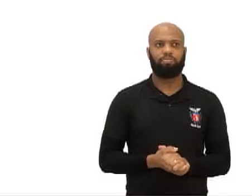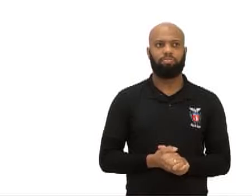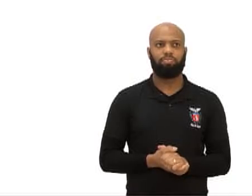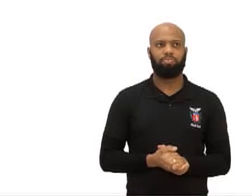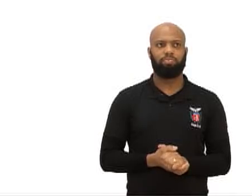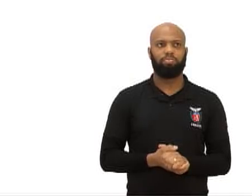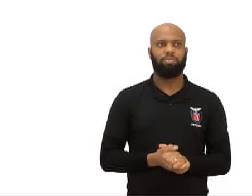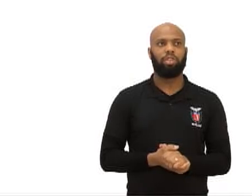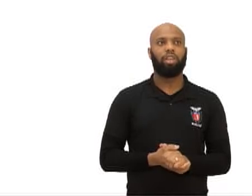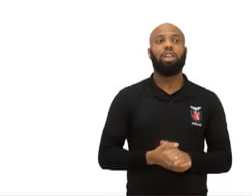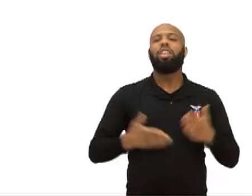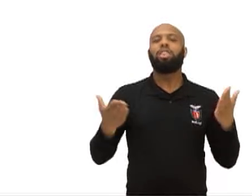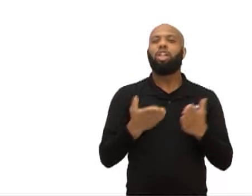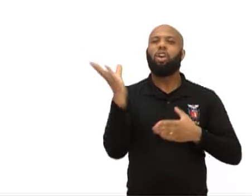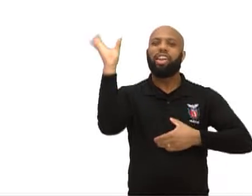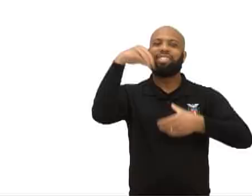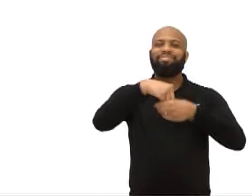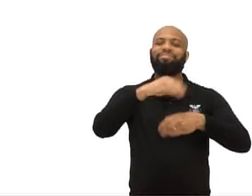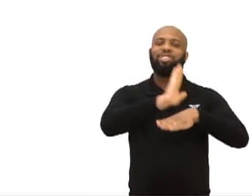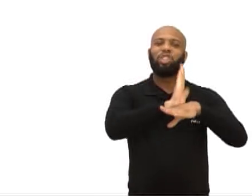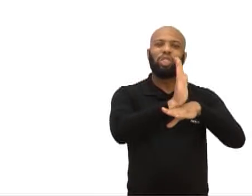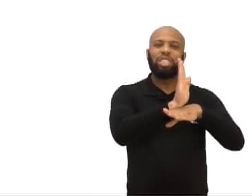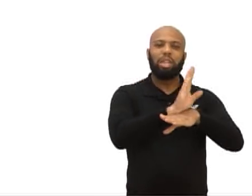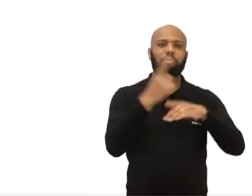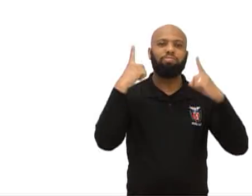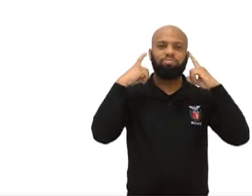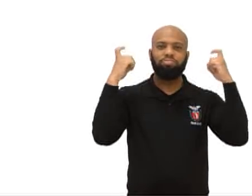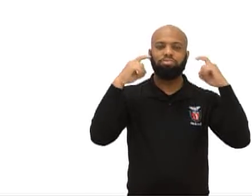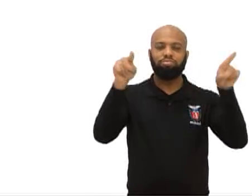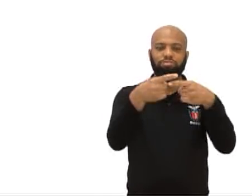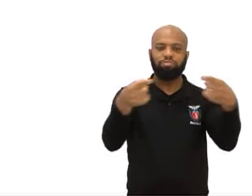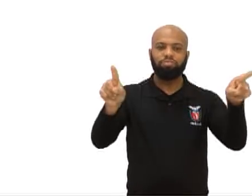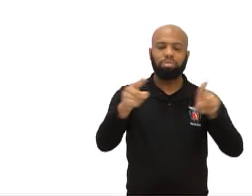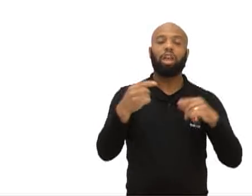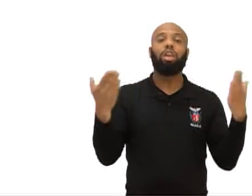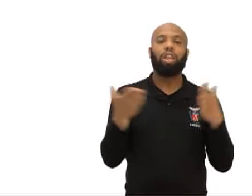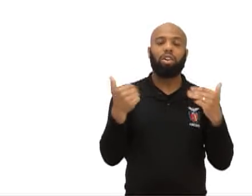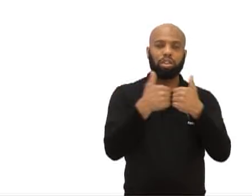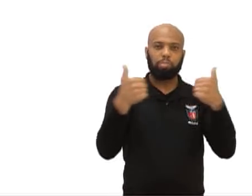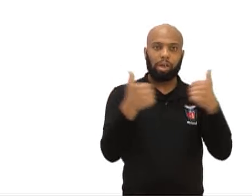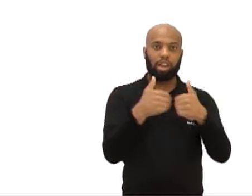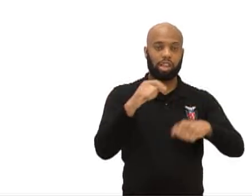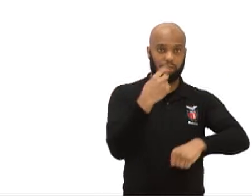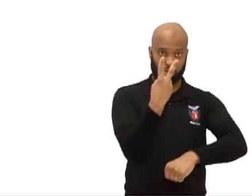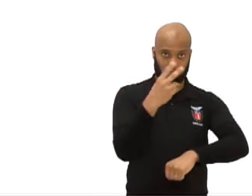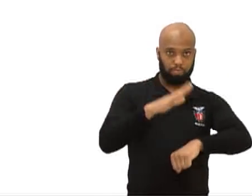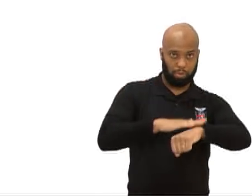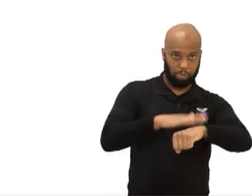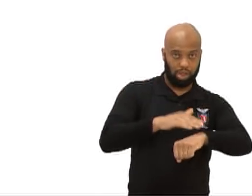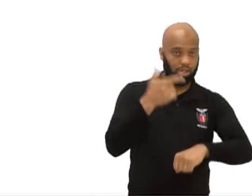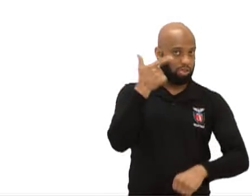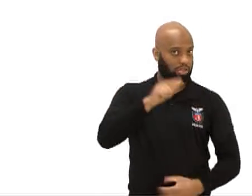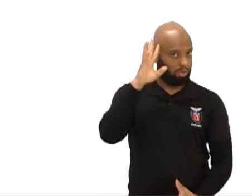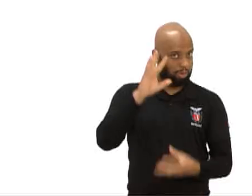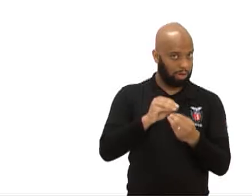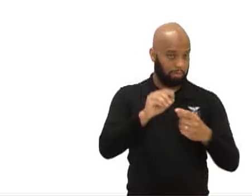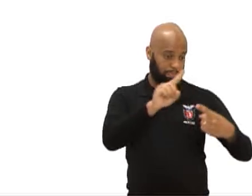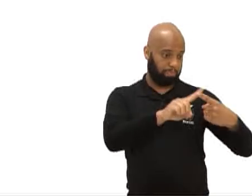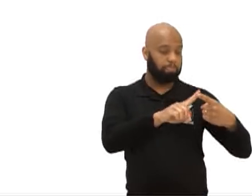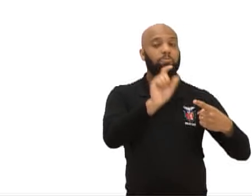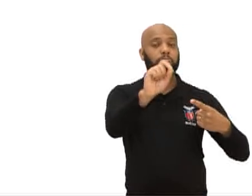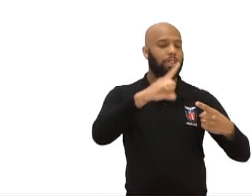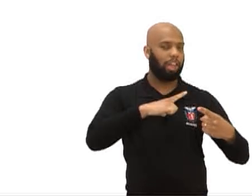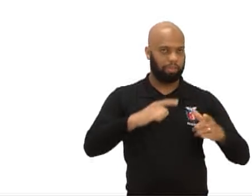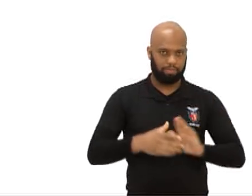A sonoplastia no cinema. Então, eu dividi em dois momentos para a gente conseguir entender melhor essa sonoplastia no cinema. No primeiro